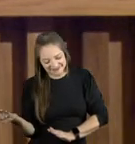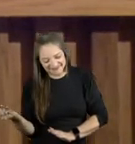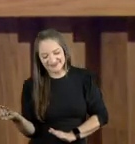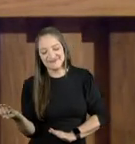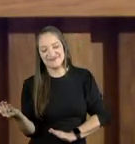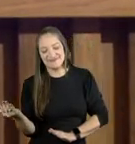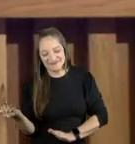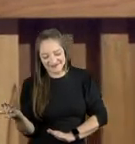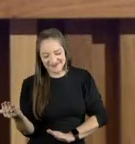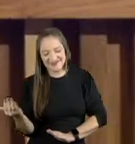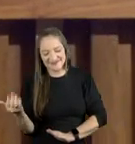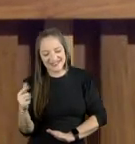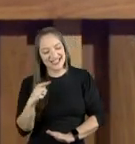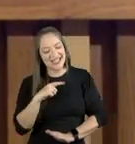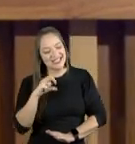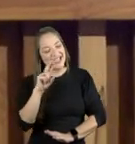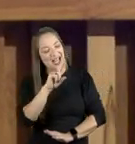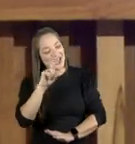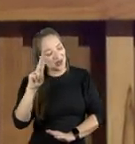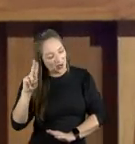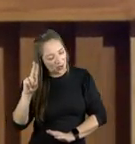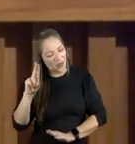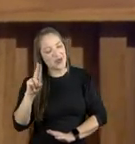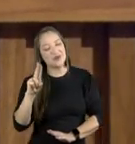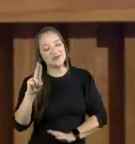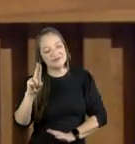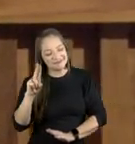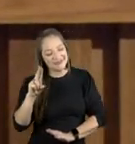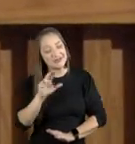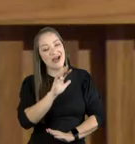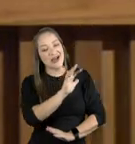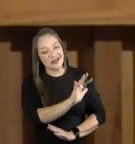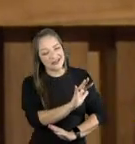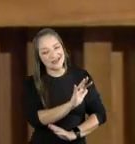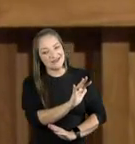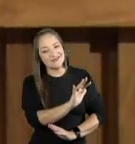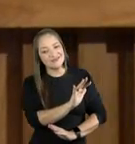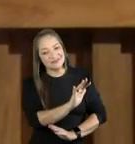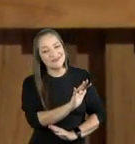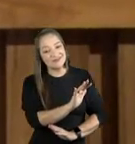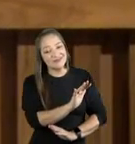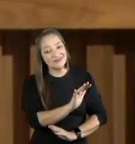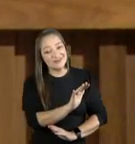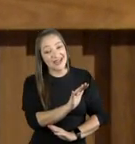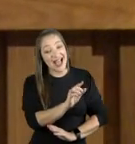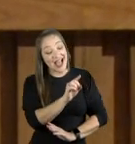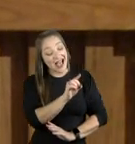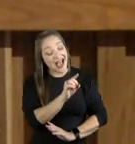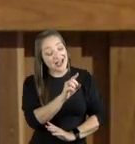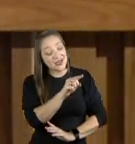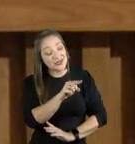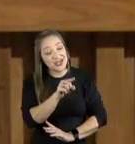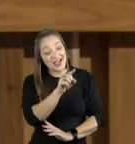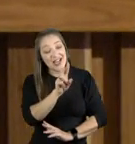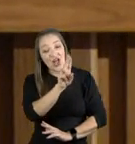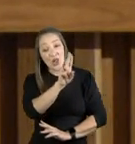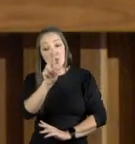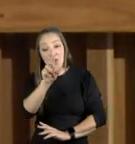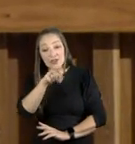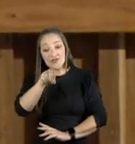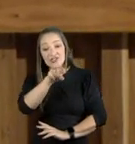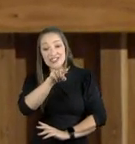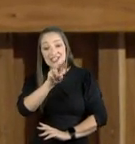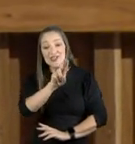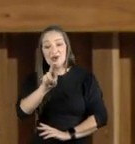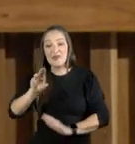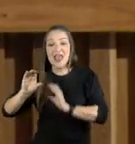nome para isso, né? Inclusive, é, eu acho que eles ganharam e gostaram do título de vocês. É engenharia social,